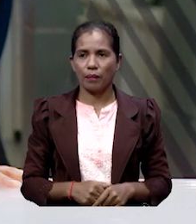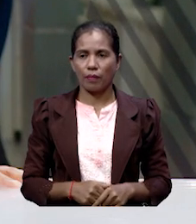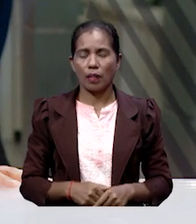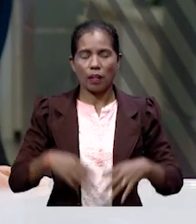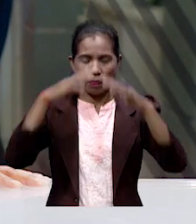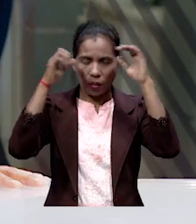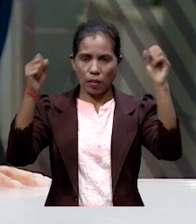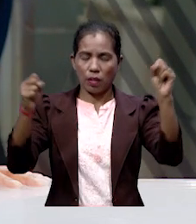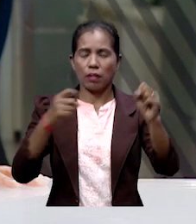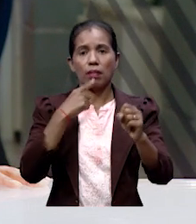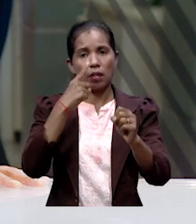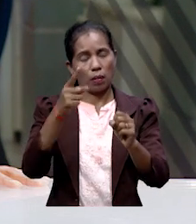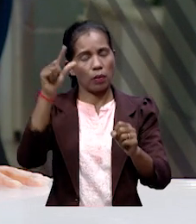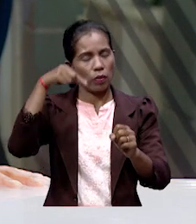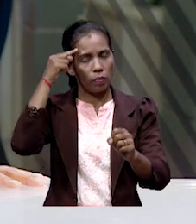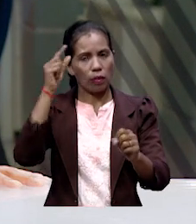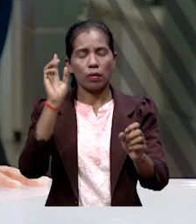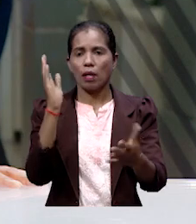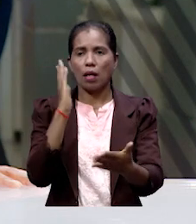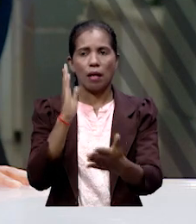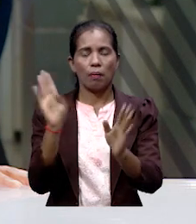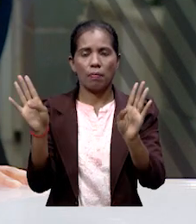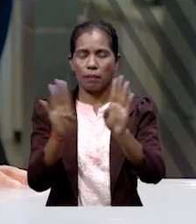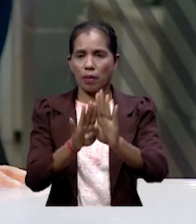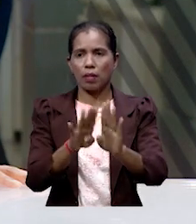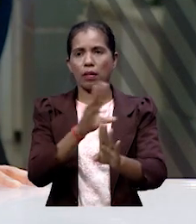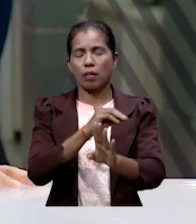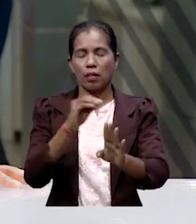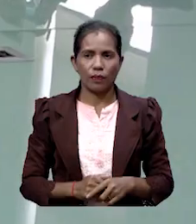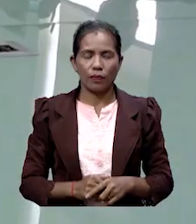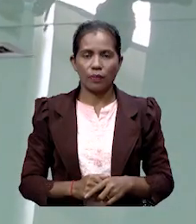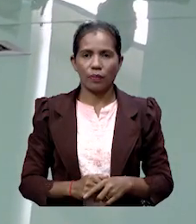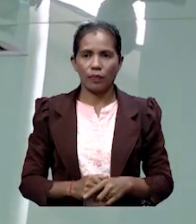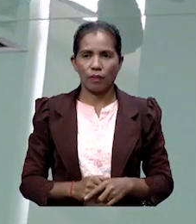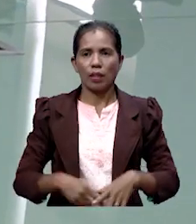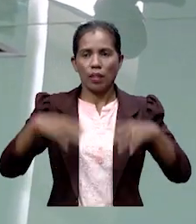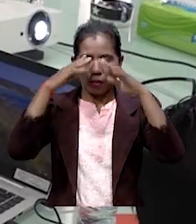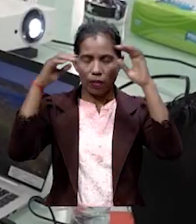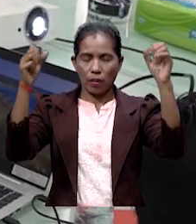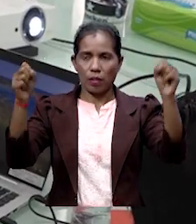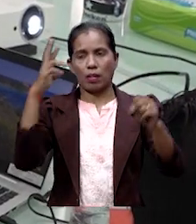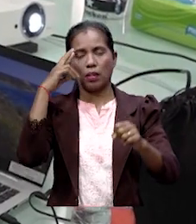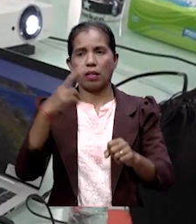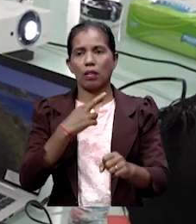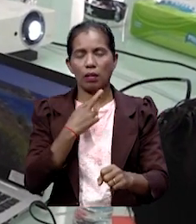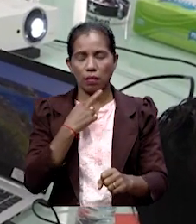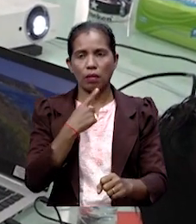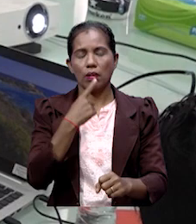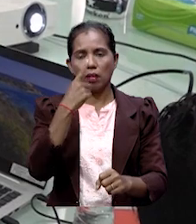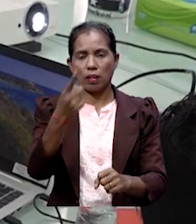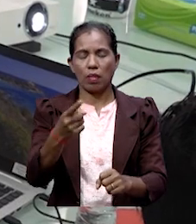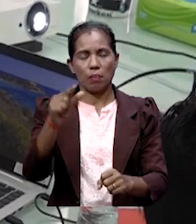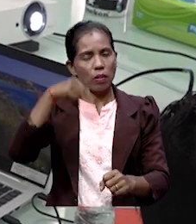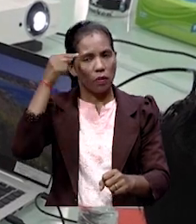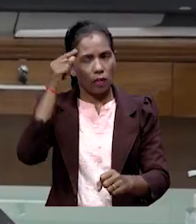Presidente da República recomenda para o governo atubando importação cerveja. Presidente da República José Ramos Horta recomenda para o